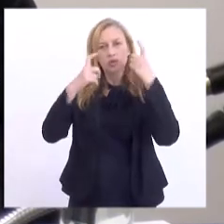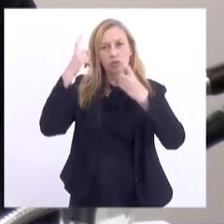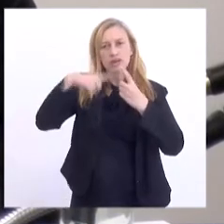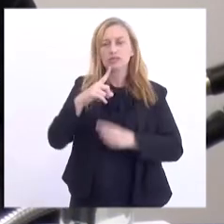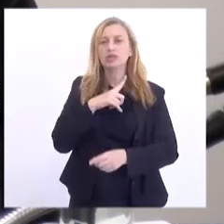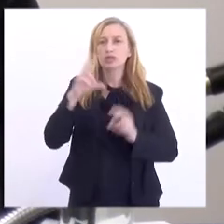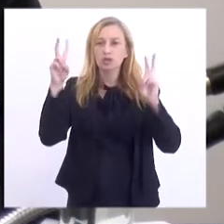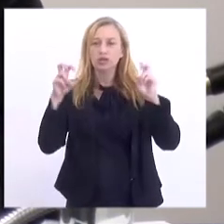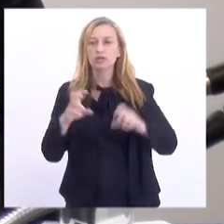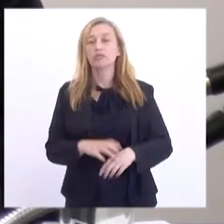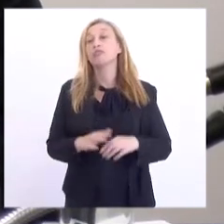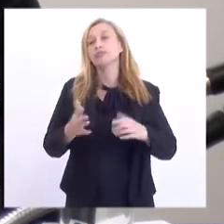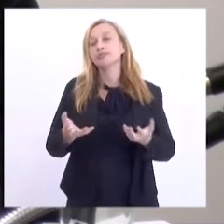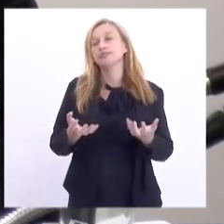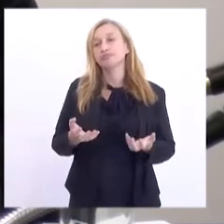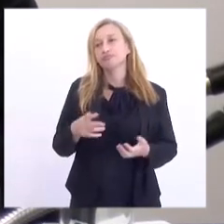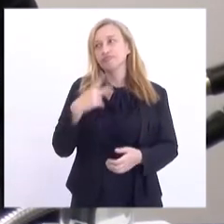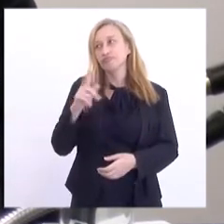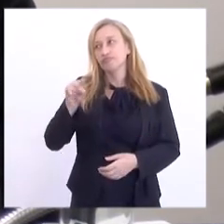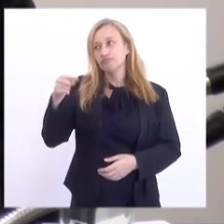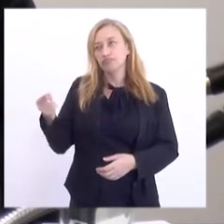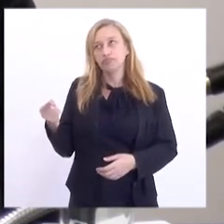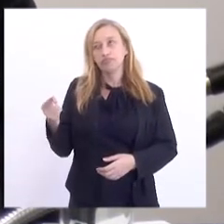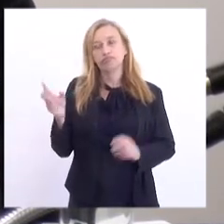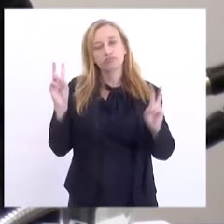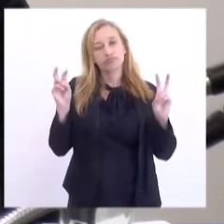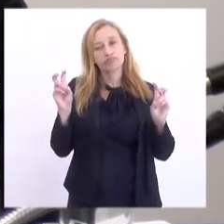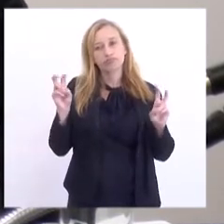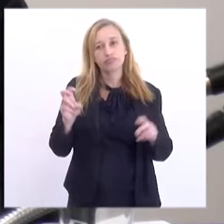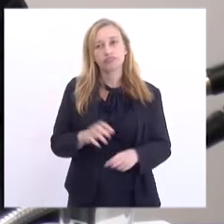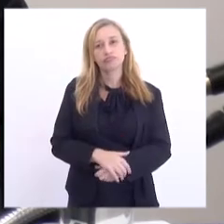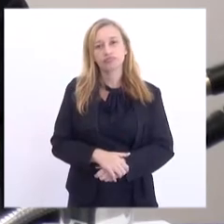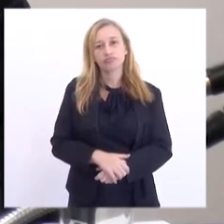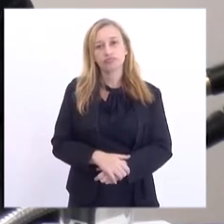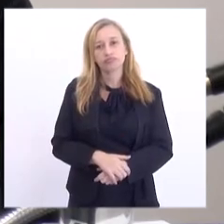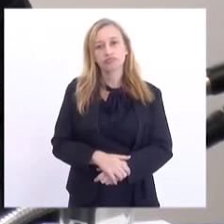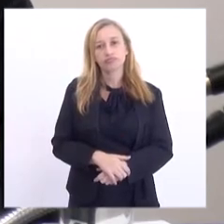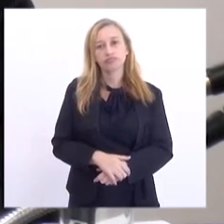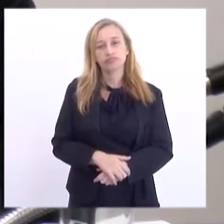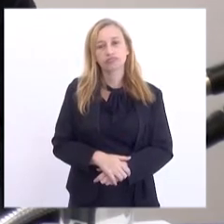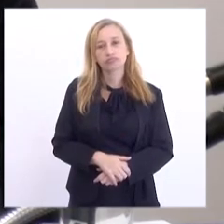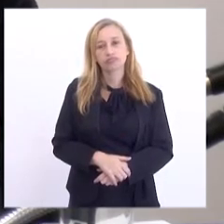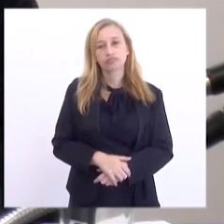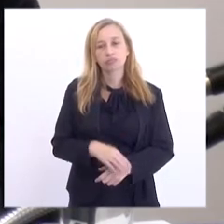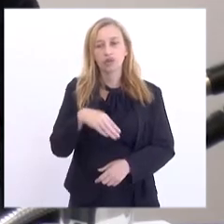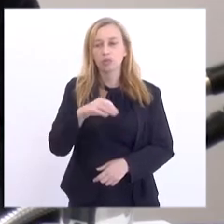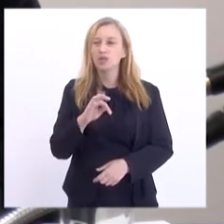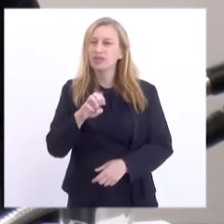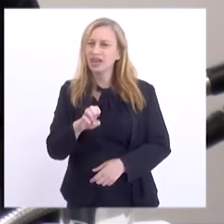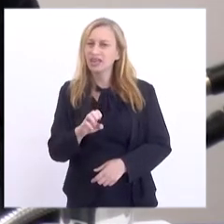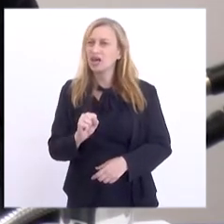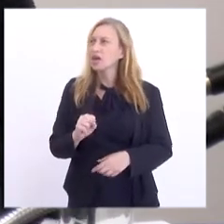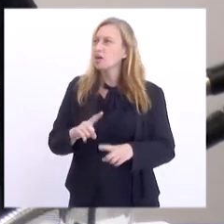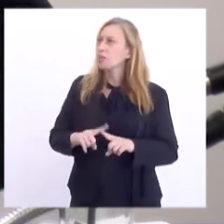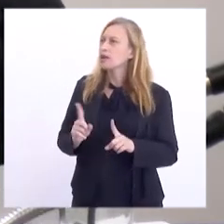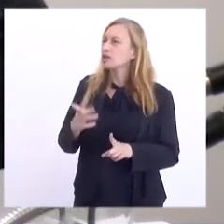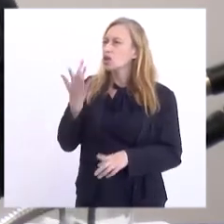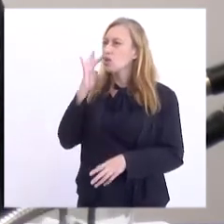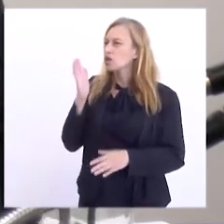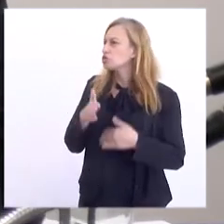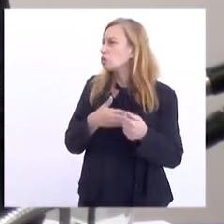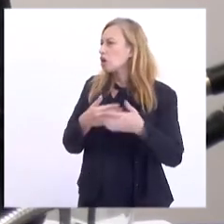com esse com esse tema mas o que acrescentar uma outra questão que é Montese Mas fim talvez outro